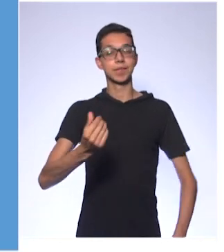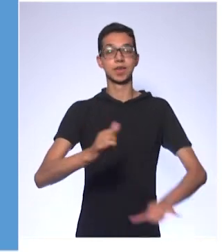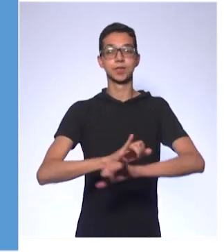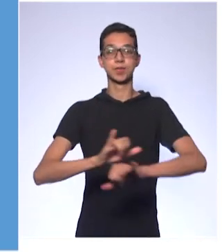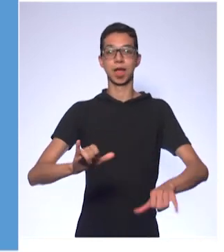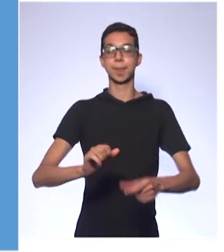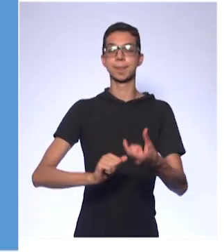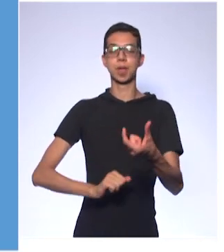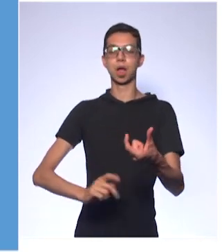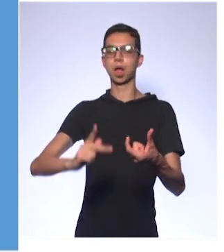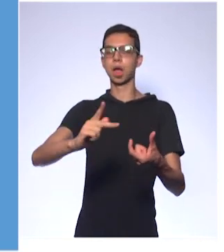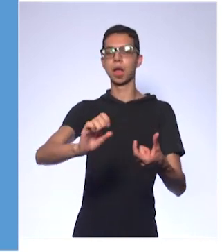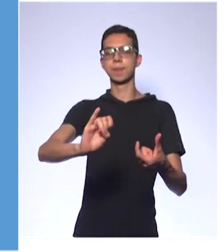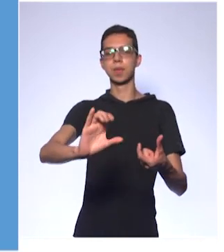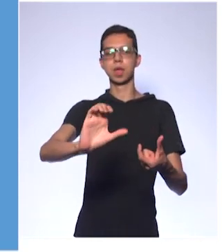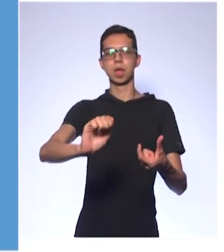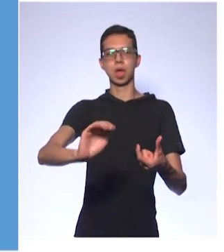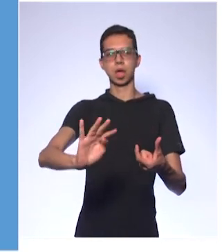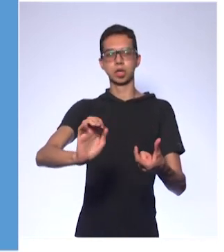aí.